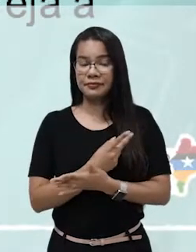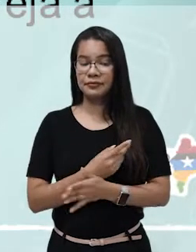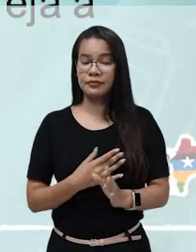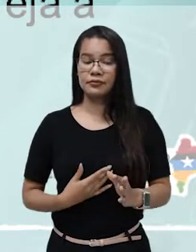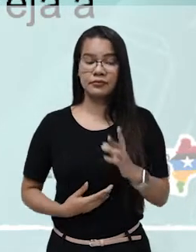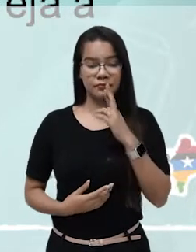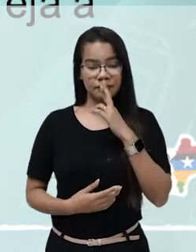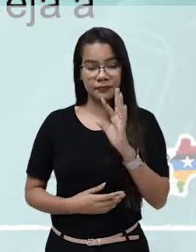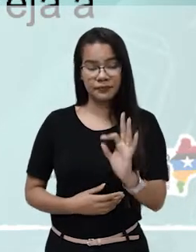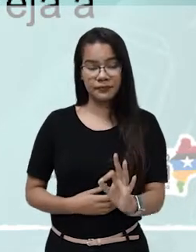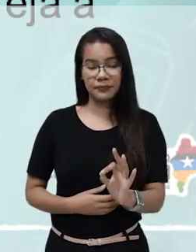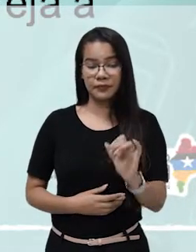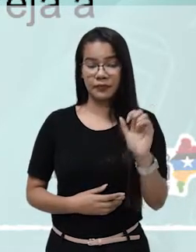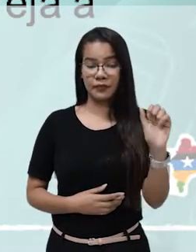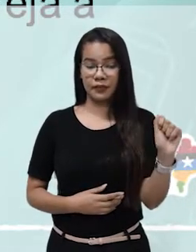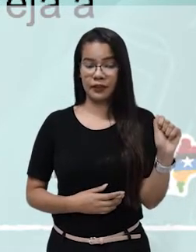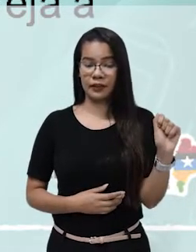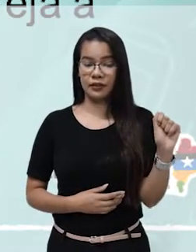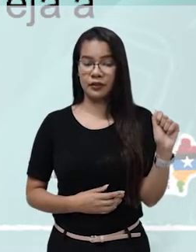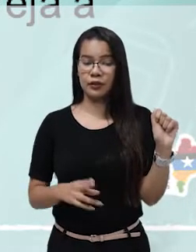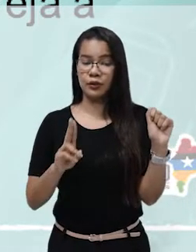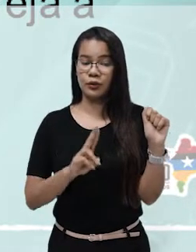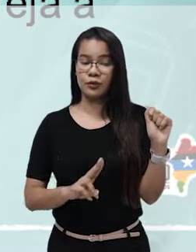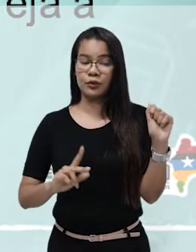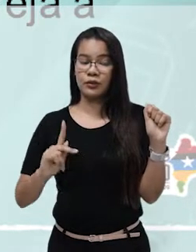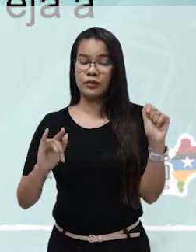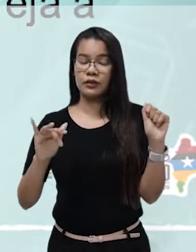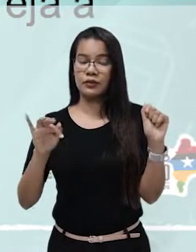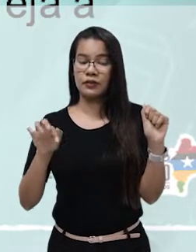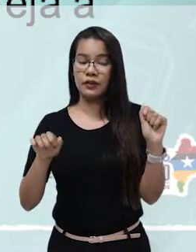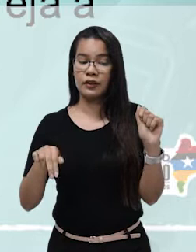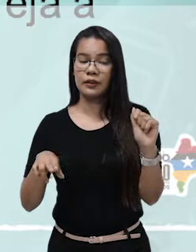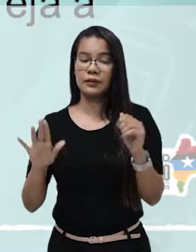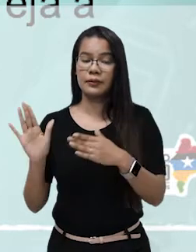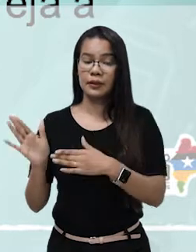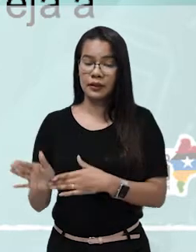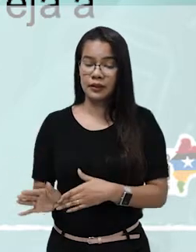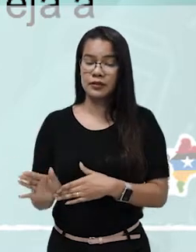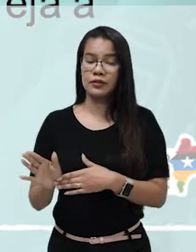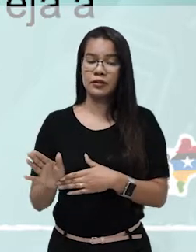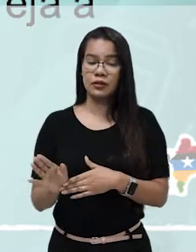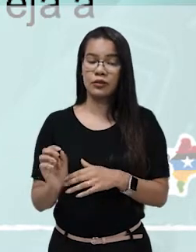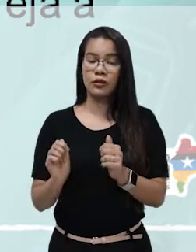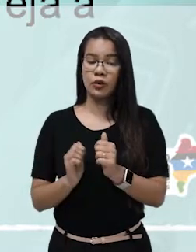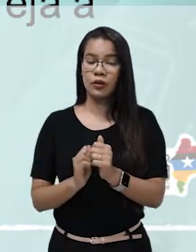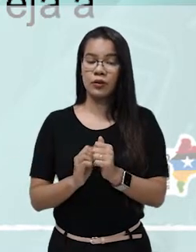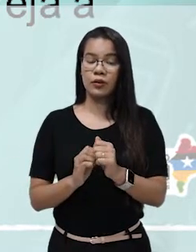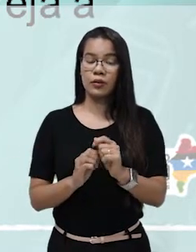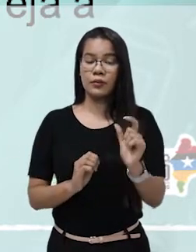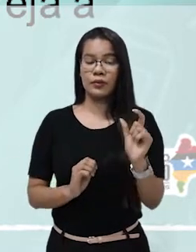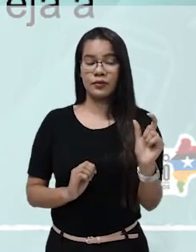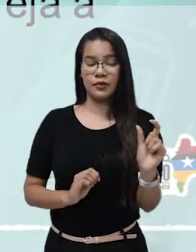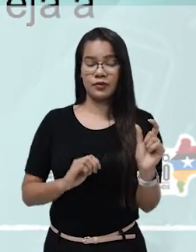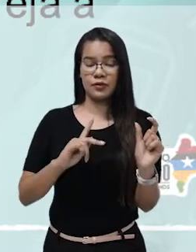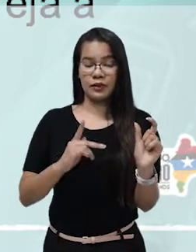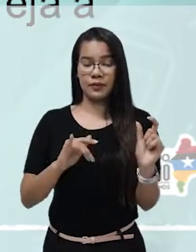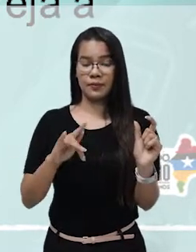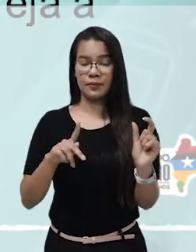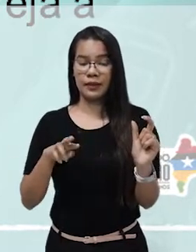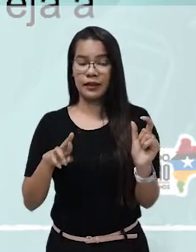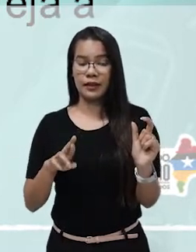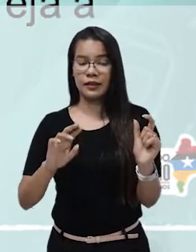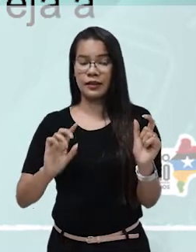Resposta correta, letra A. O uso do hífen permanece nos vocábulos com prefixo hiper, em que o termo seguinte inicia com